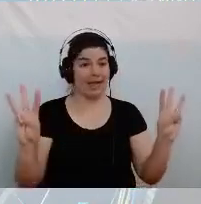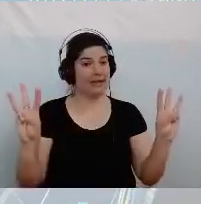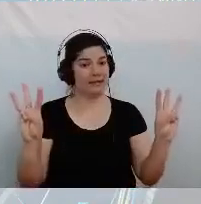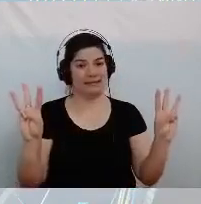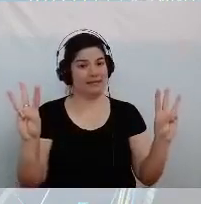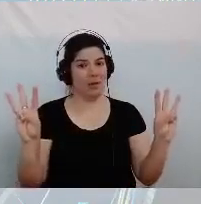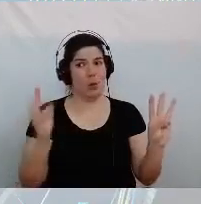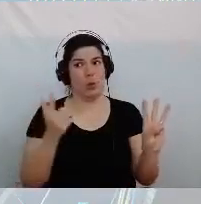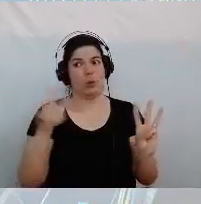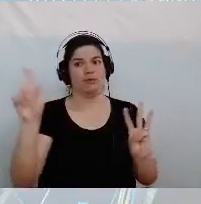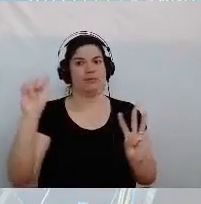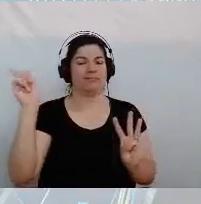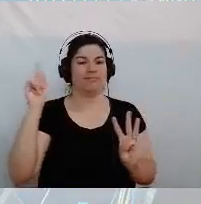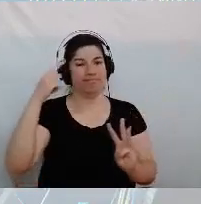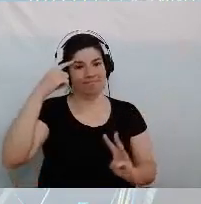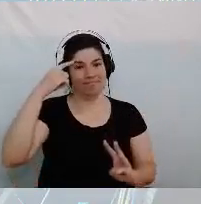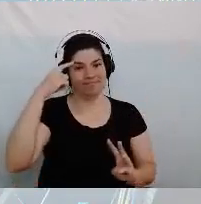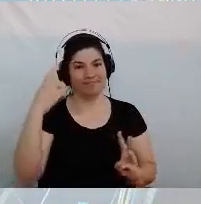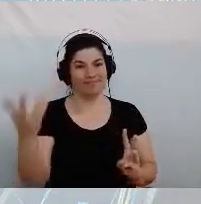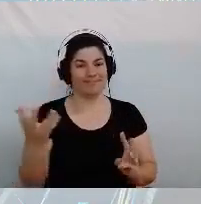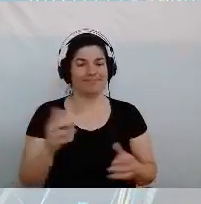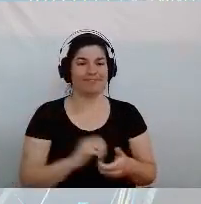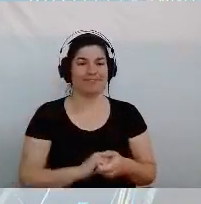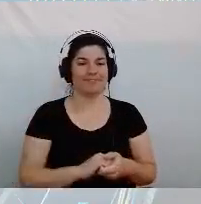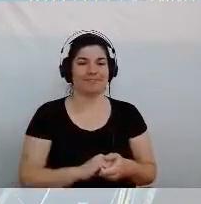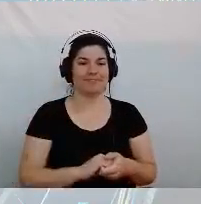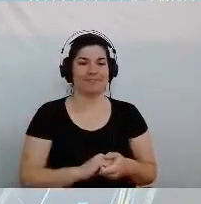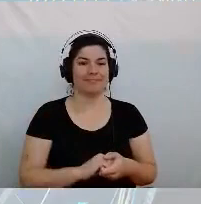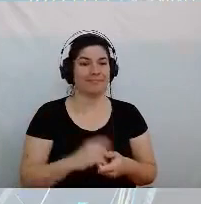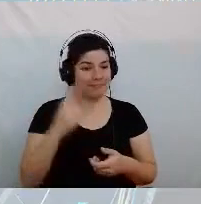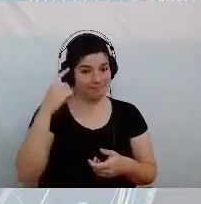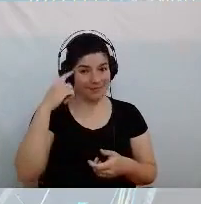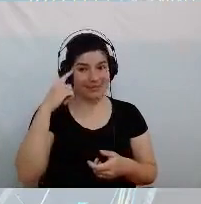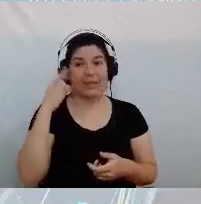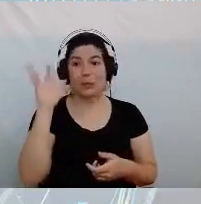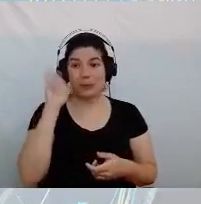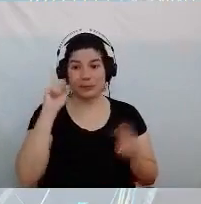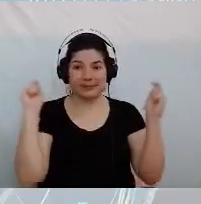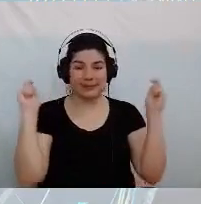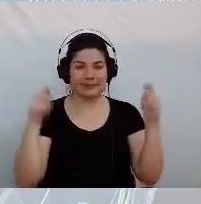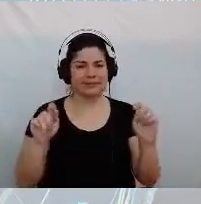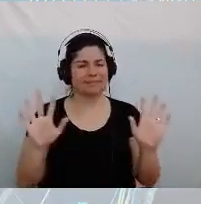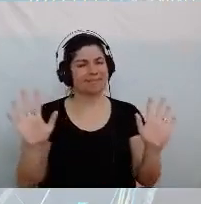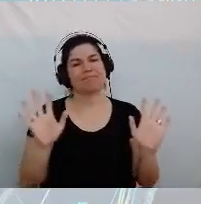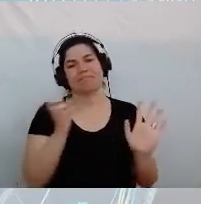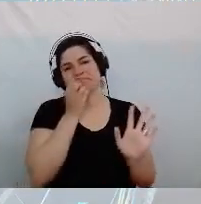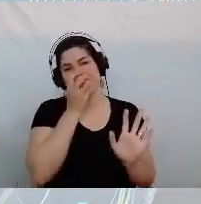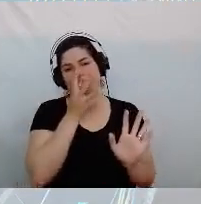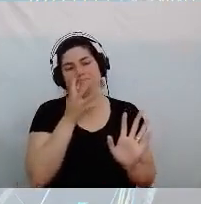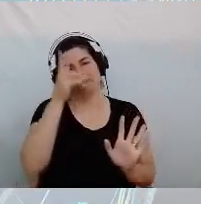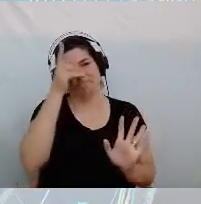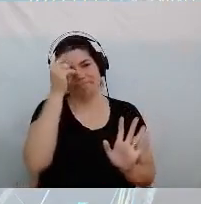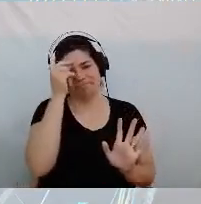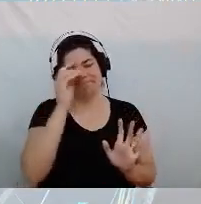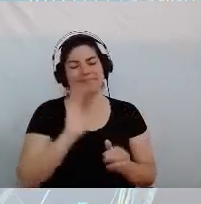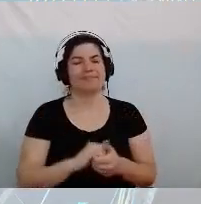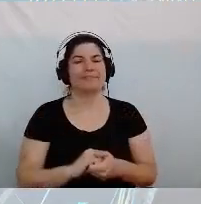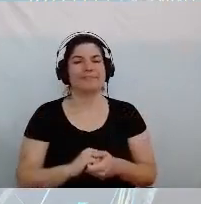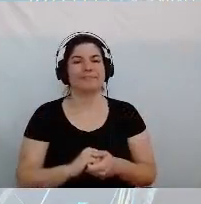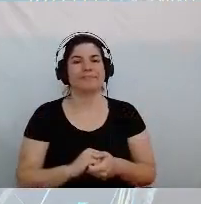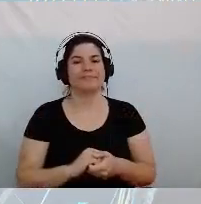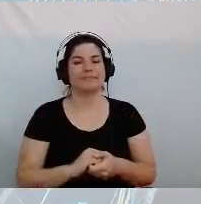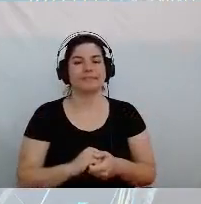no meio aqui já pensou com hemia ainda som enfim Ainda bem que não foi aí mas olha só voltamos pra